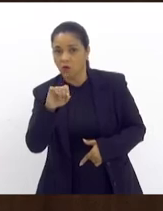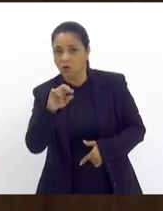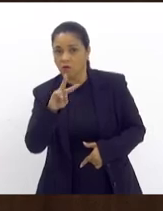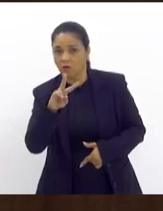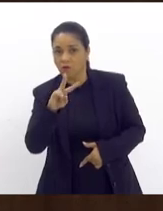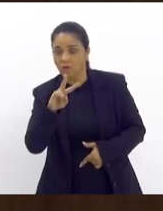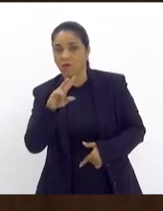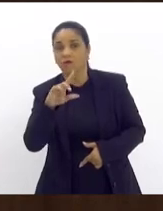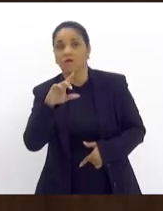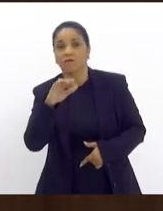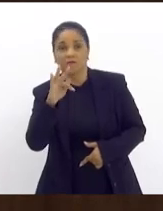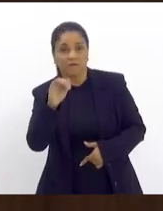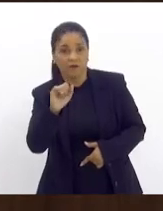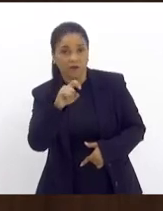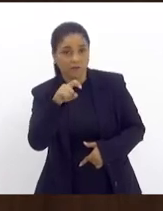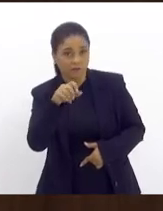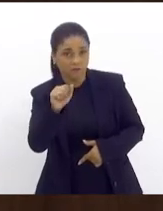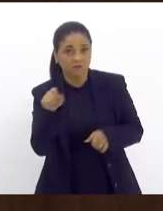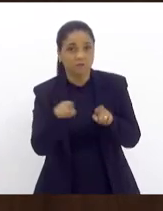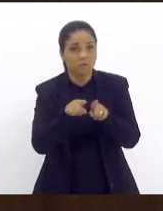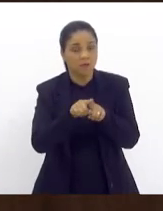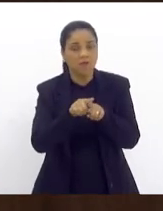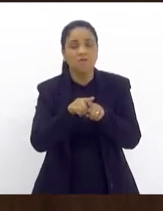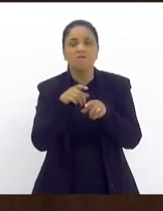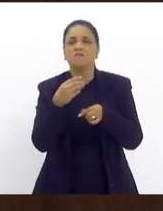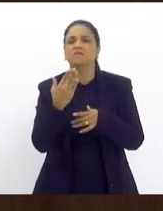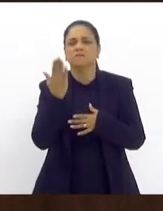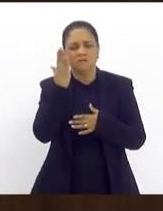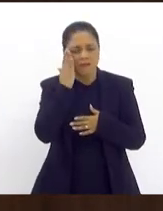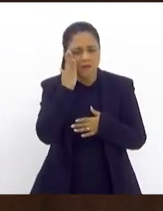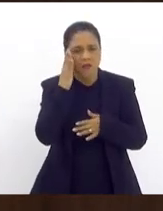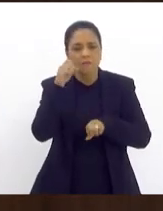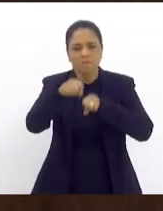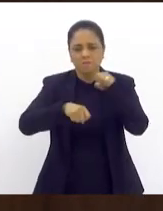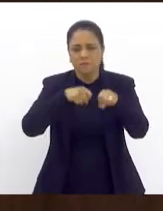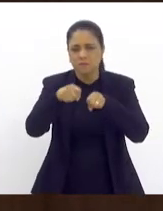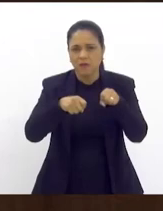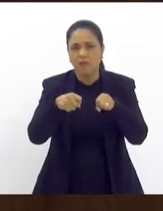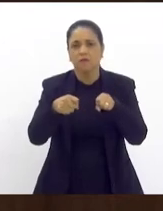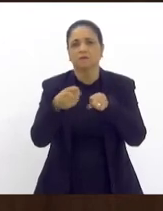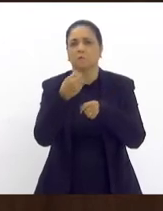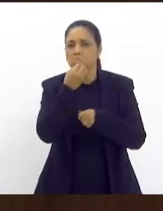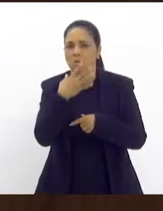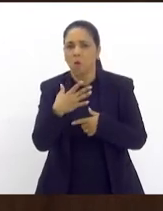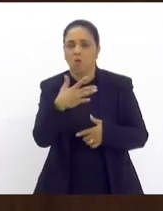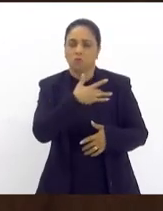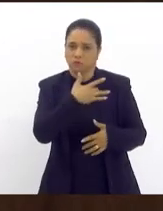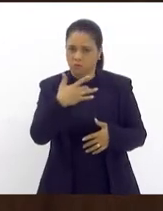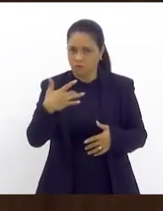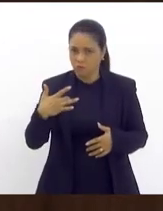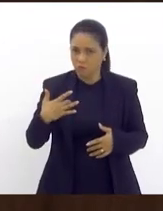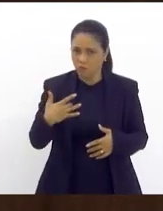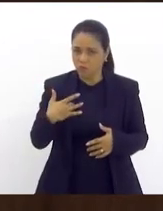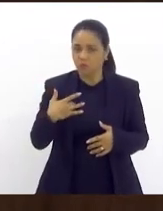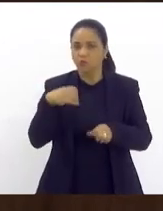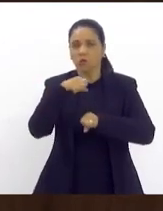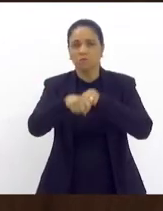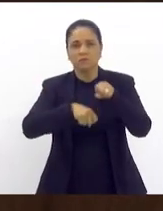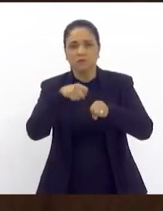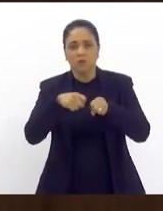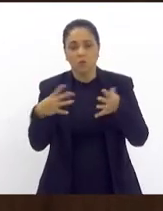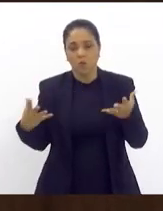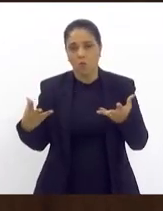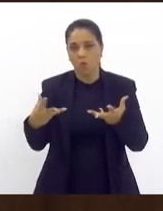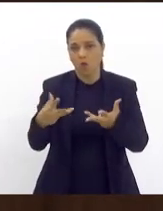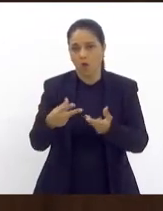o quanto a bicicleta beneficia a saúde o quanto a bicicleta interfere na qualidade